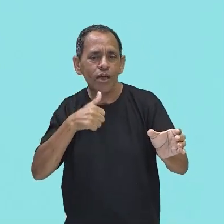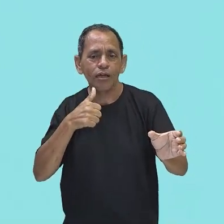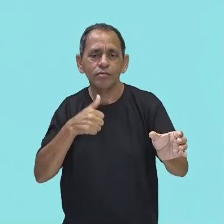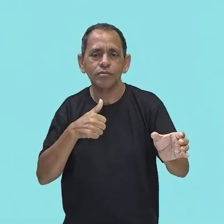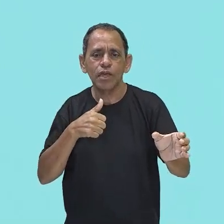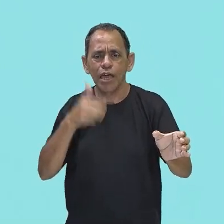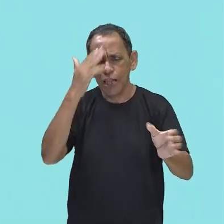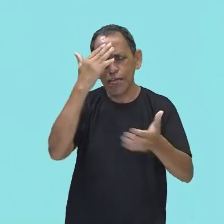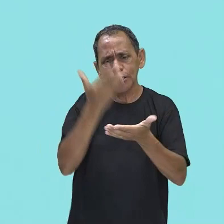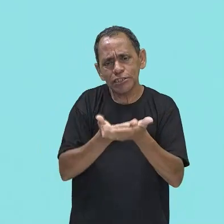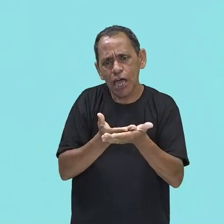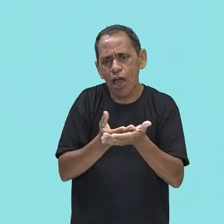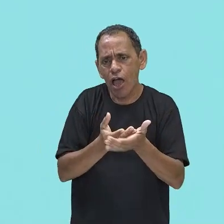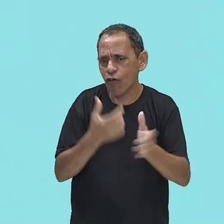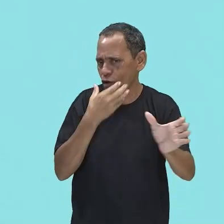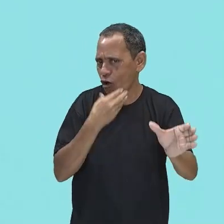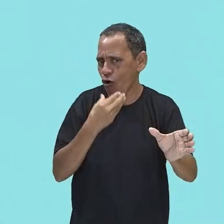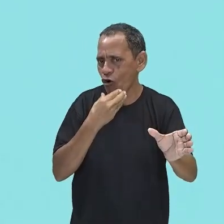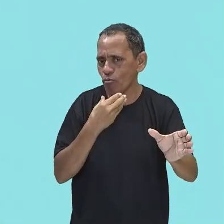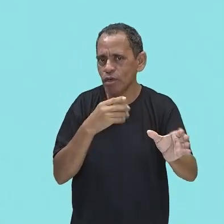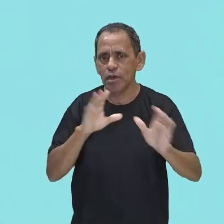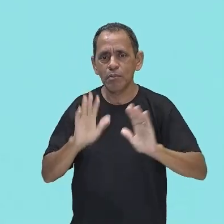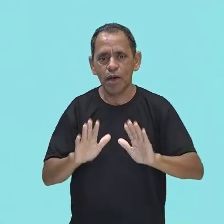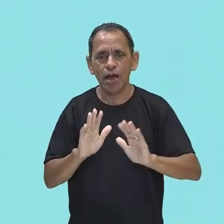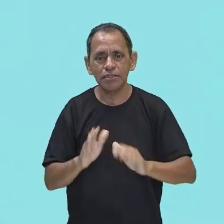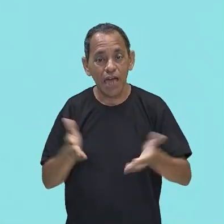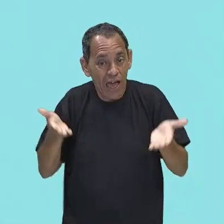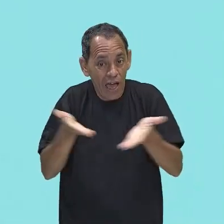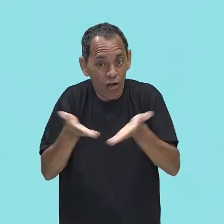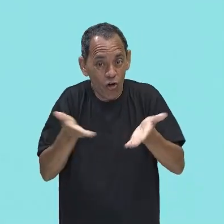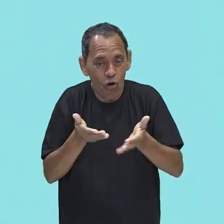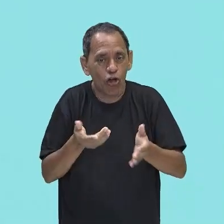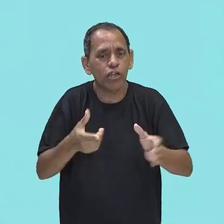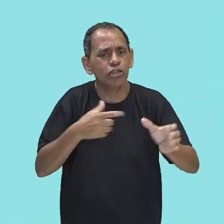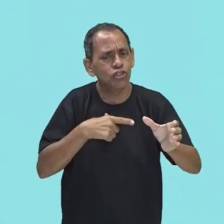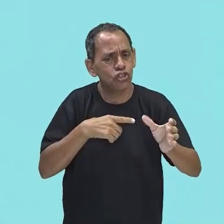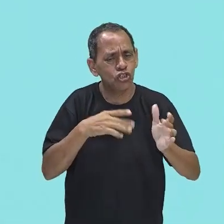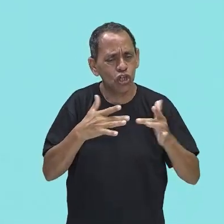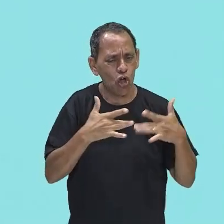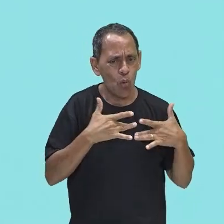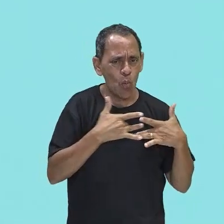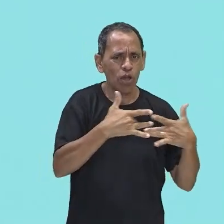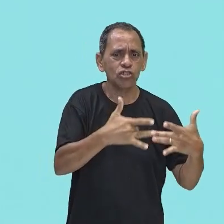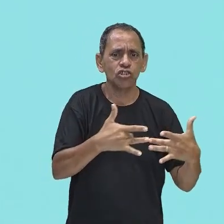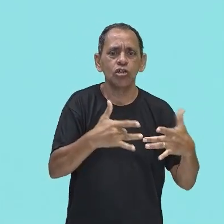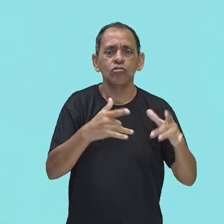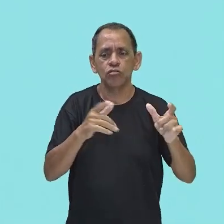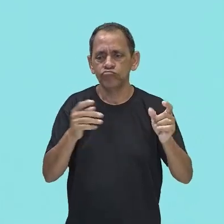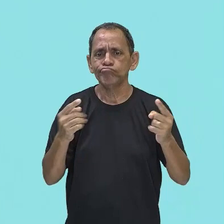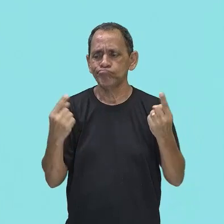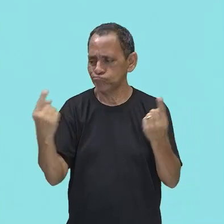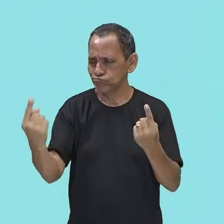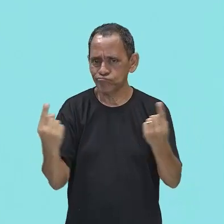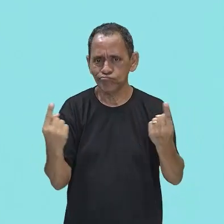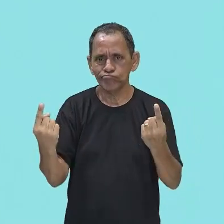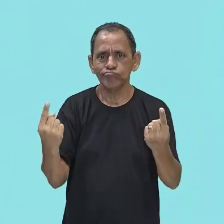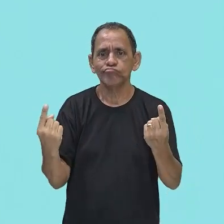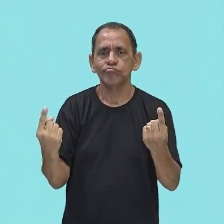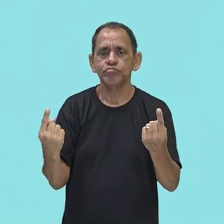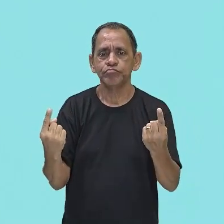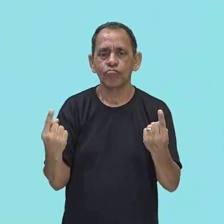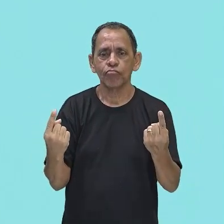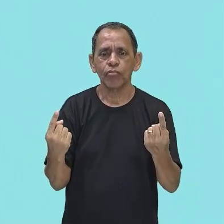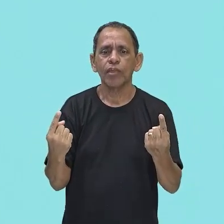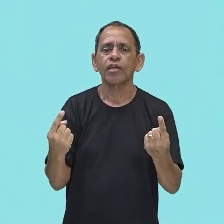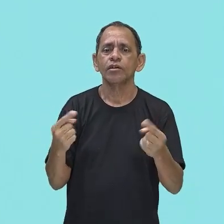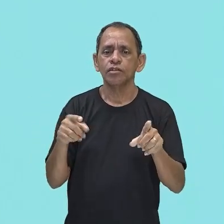vou dizer assim, o próprio, mas na verdade era mulher, Diadorim também tinha um amor por Riobaldo. Infelizmente, essa revelação